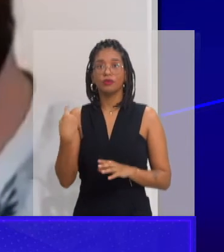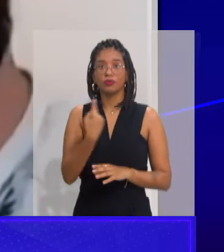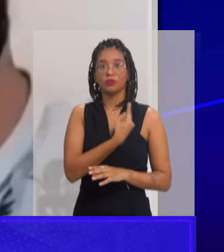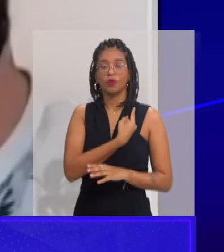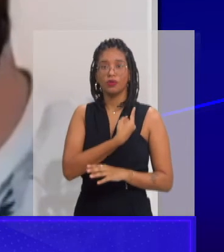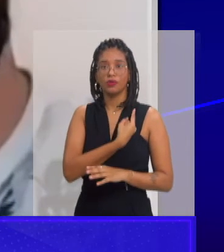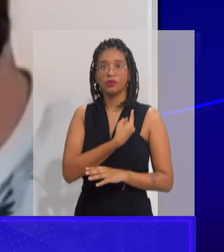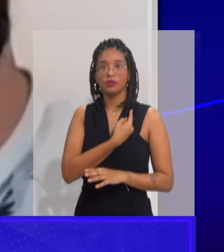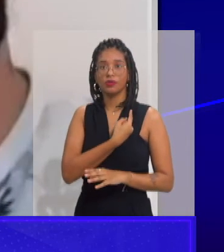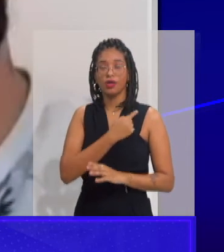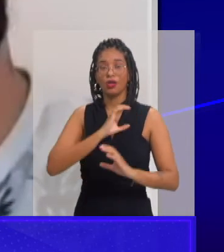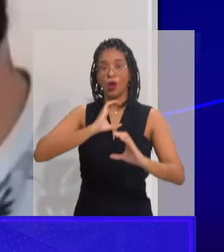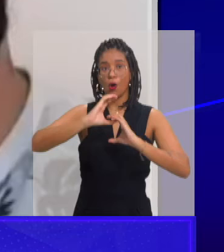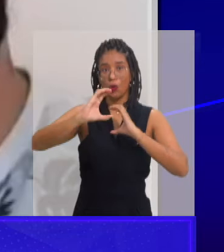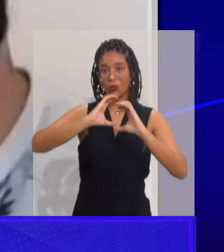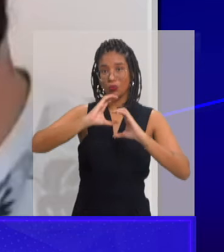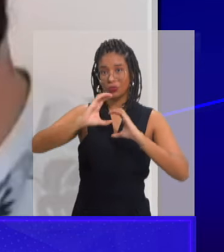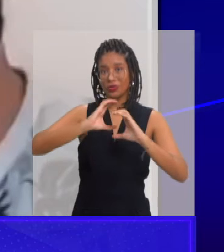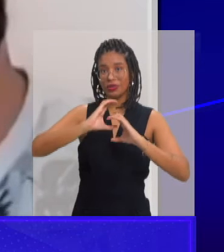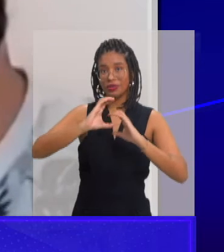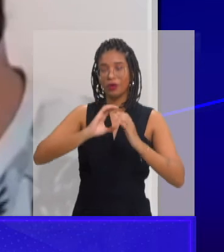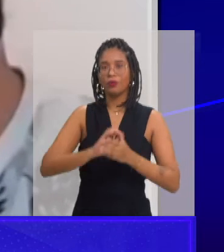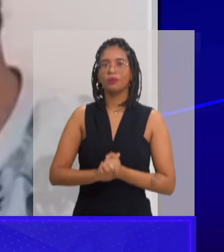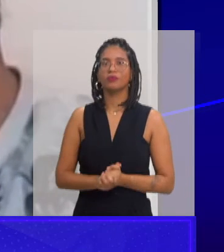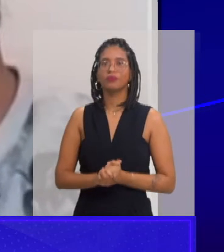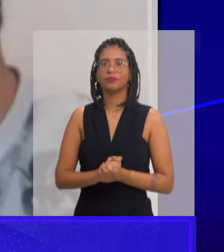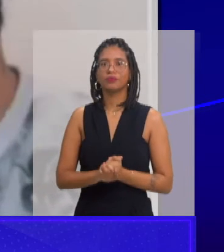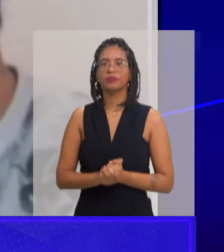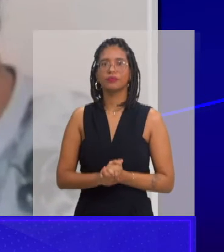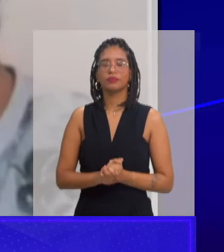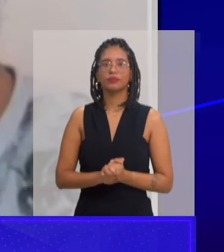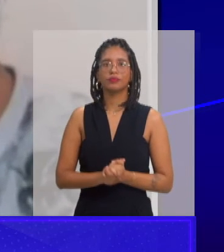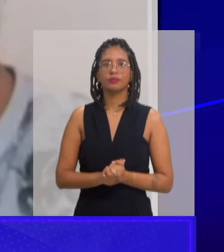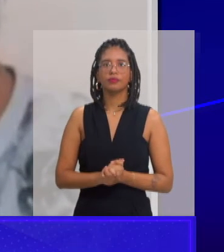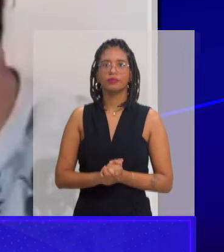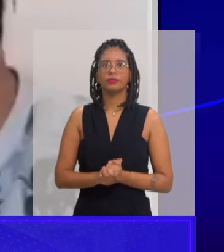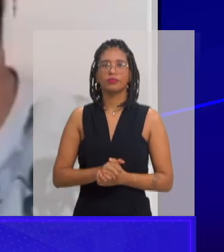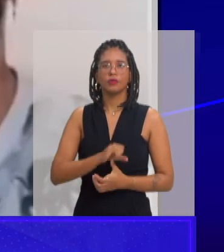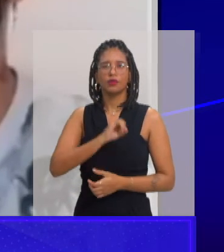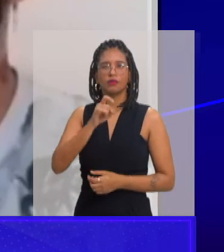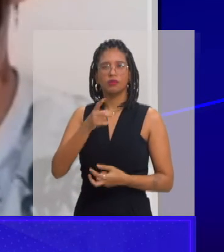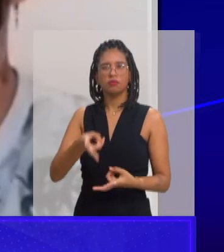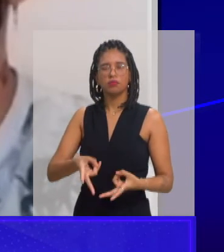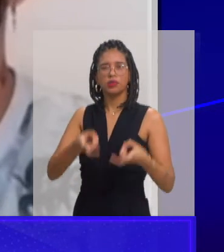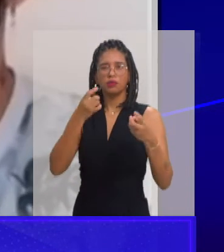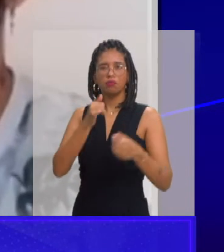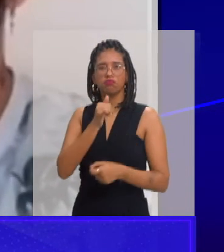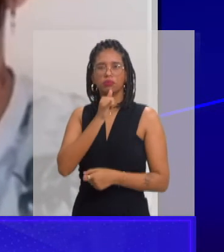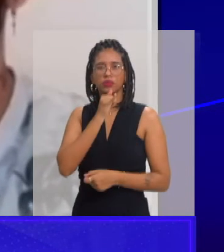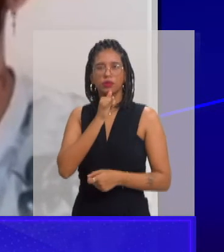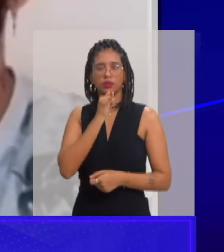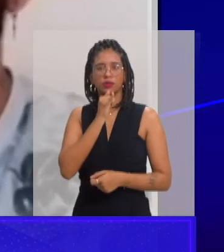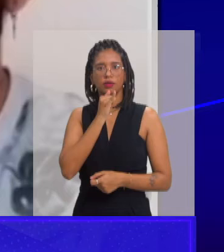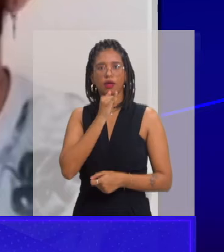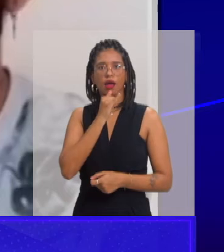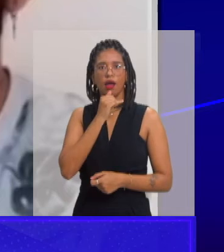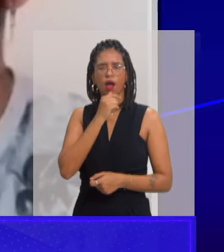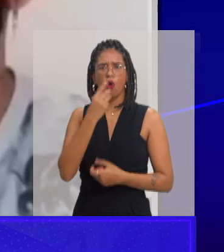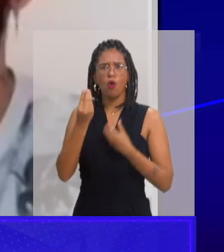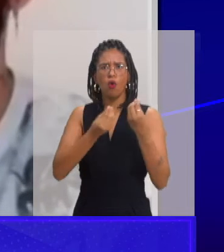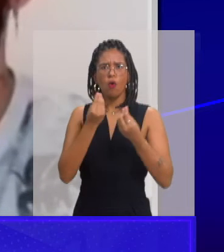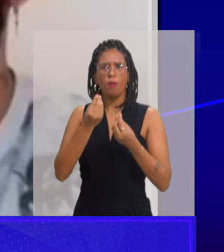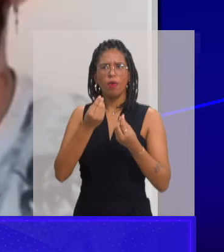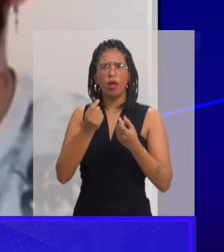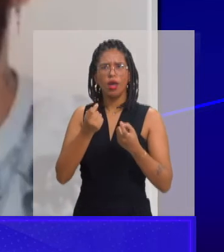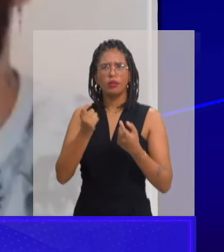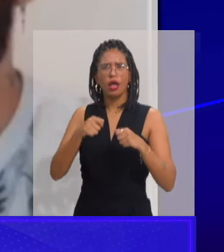vai lá para o nosso campo, para o nosso universo da comunicação. Se você notasse, por exemplo, a